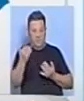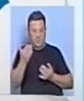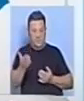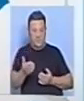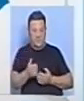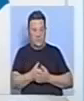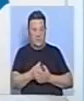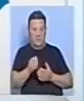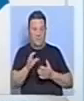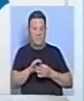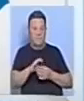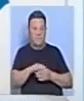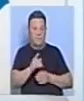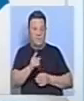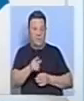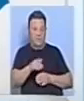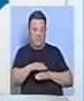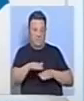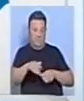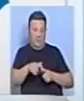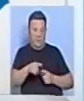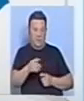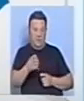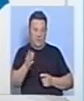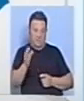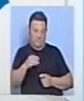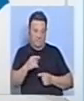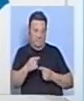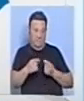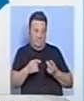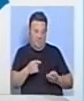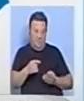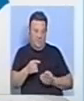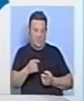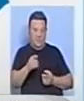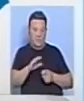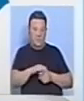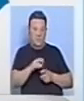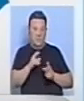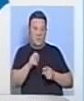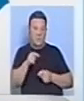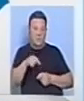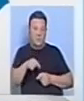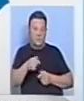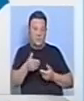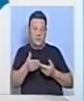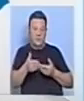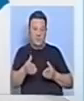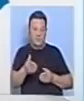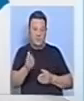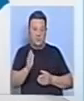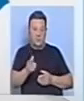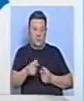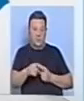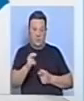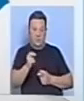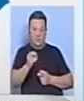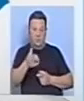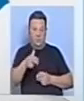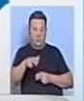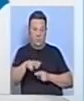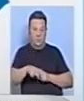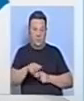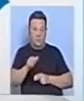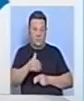notícias referentes às praias, outras boas notícias. No caso, hoje abriram já os 31 postos